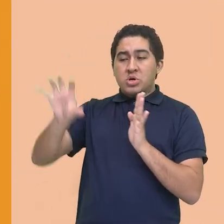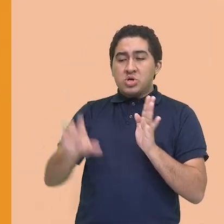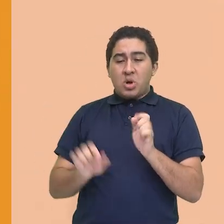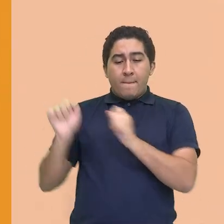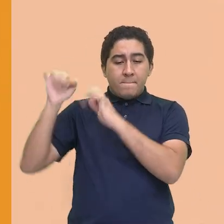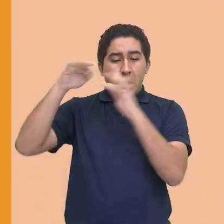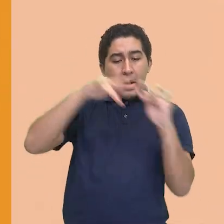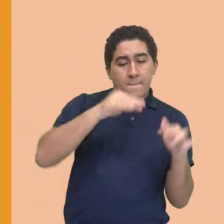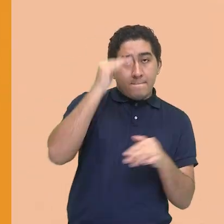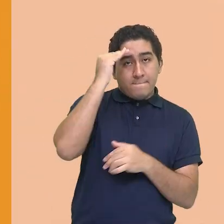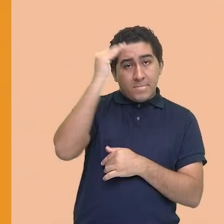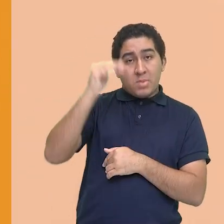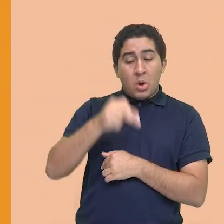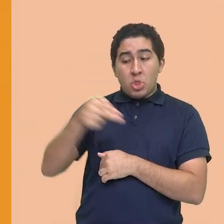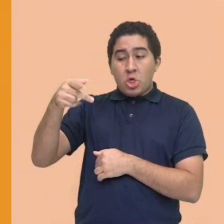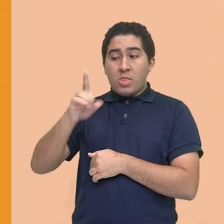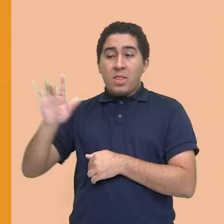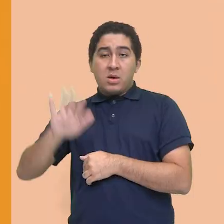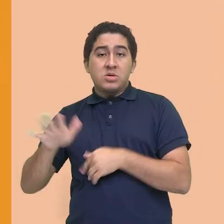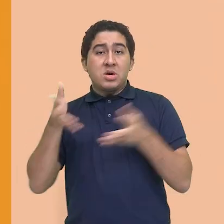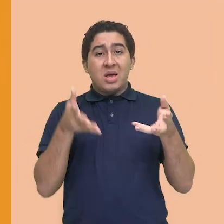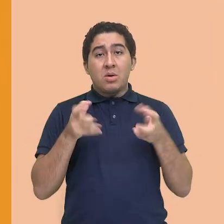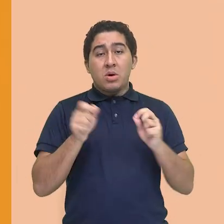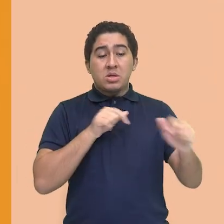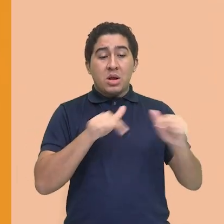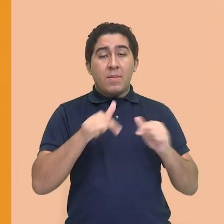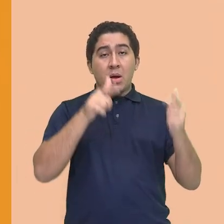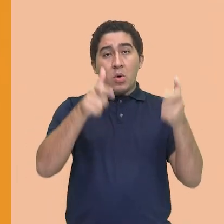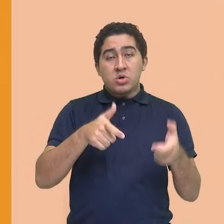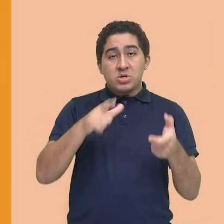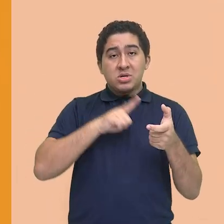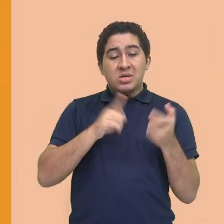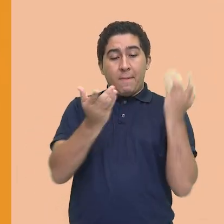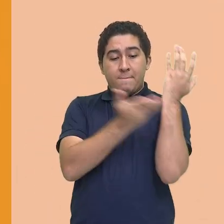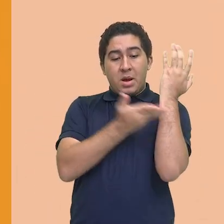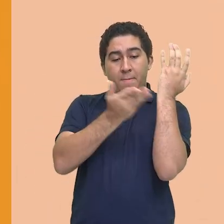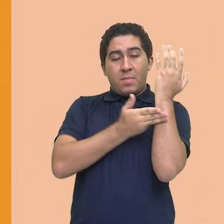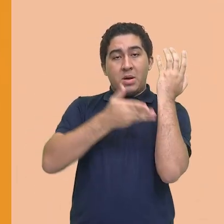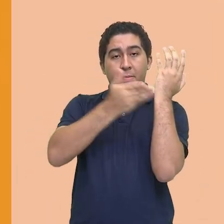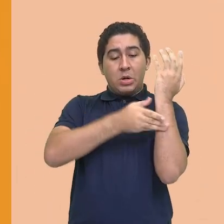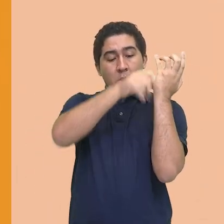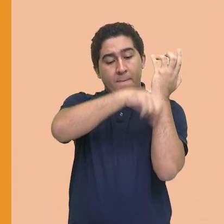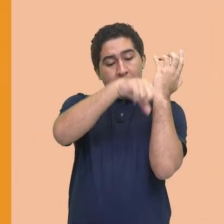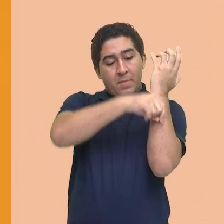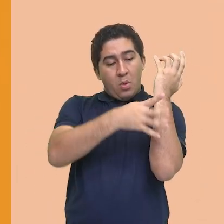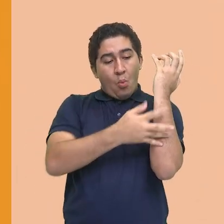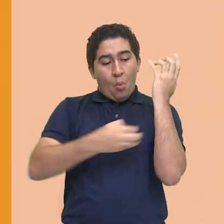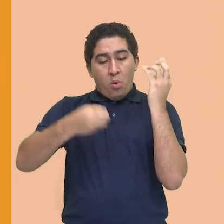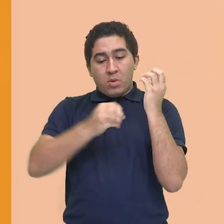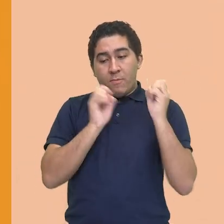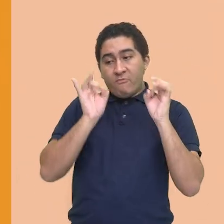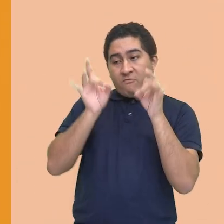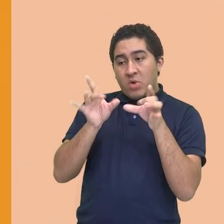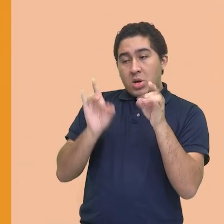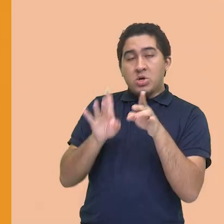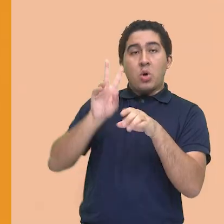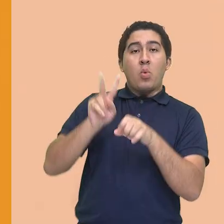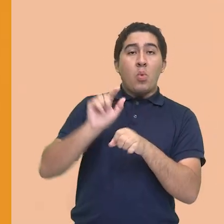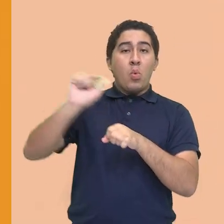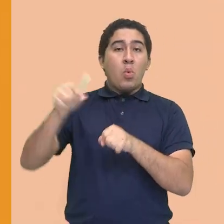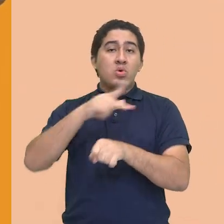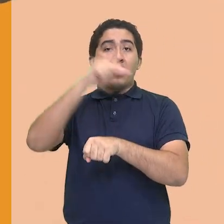do Nordeste, que vinham trabalhar na extração do látex ali da seringueira para exportação para o